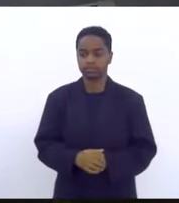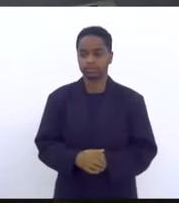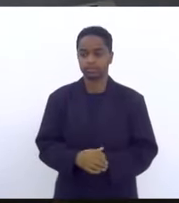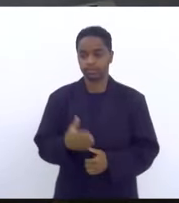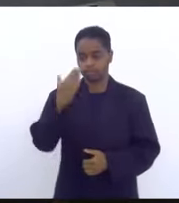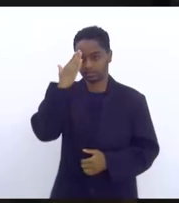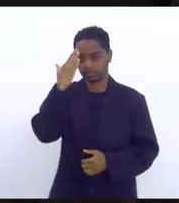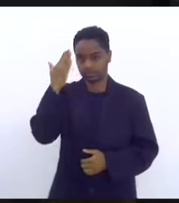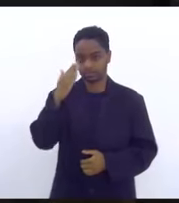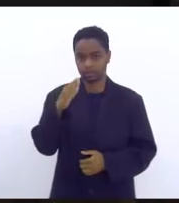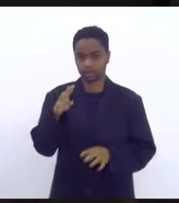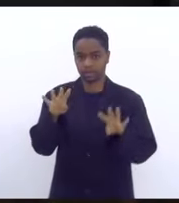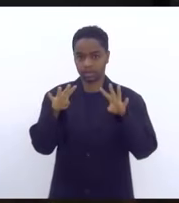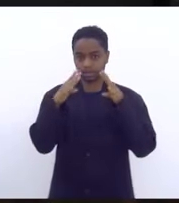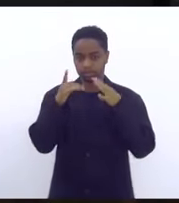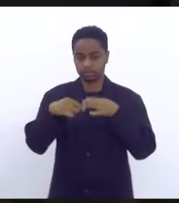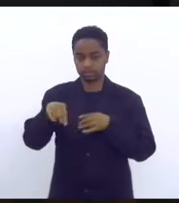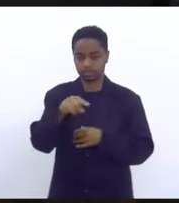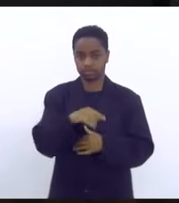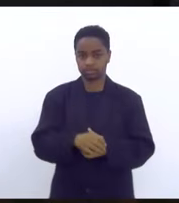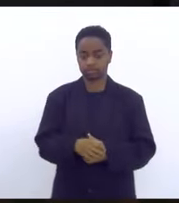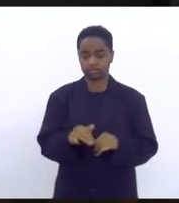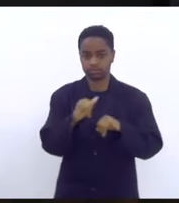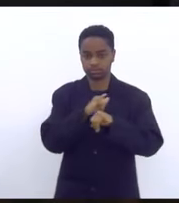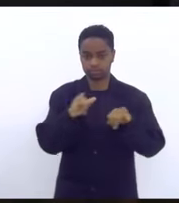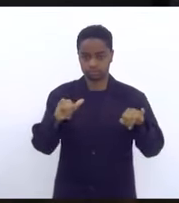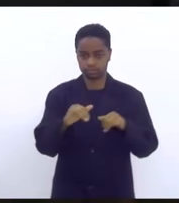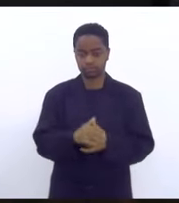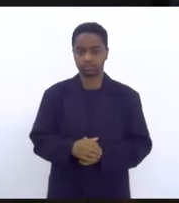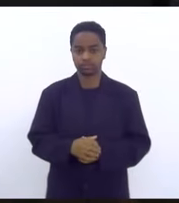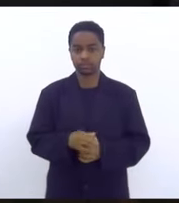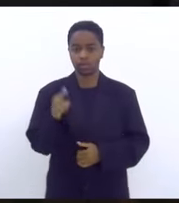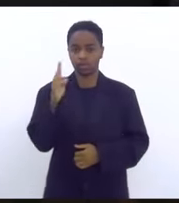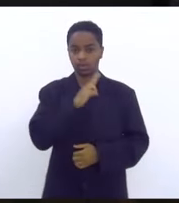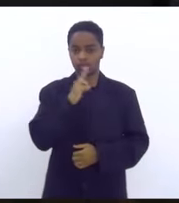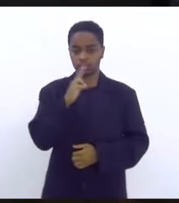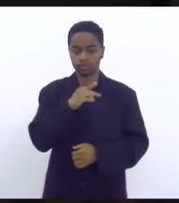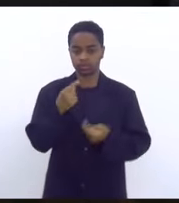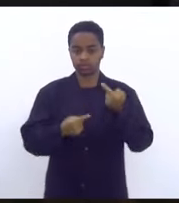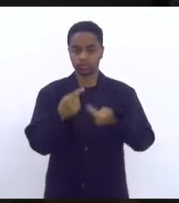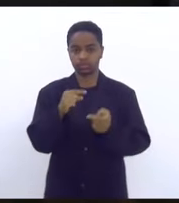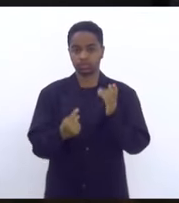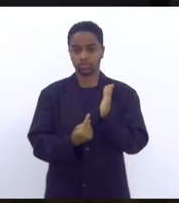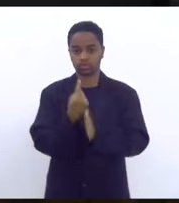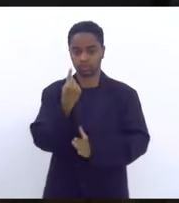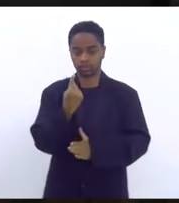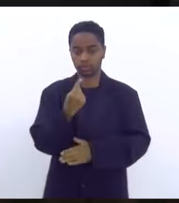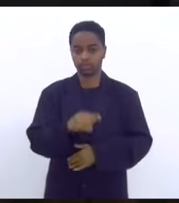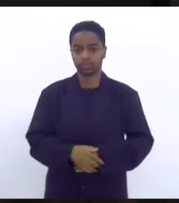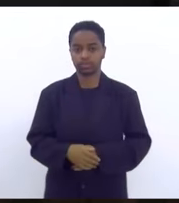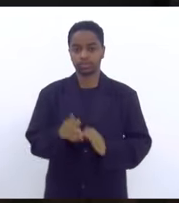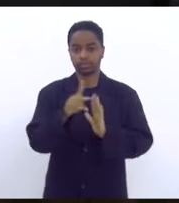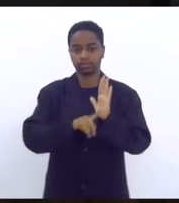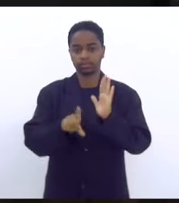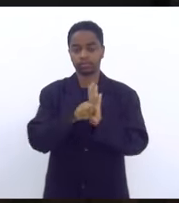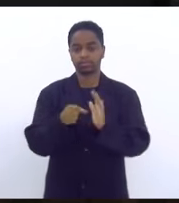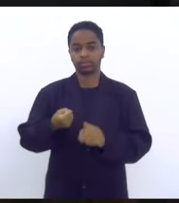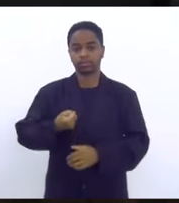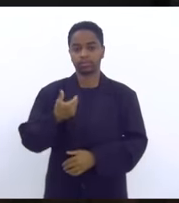Muito obrigado pela atenção de todos. Anuncio, em regime de urgência, em discussão única, projeto de lei